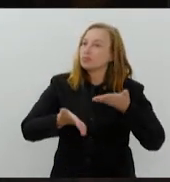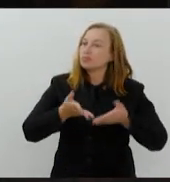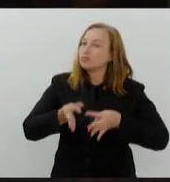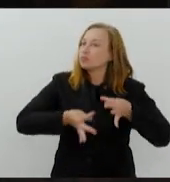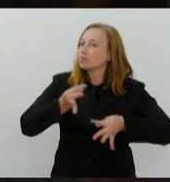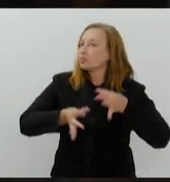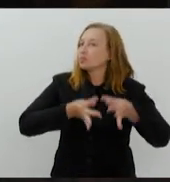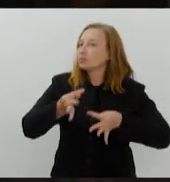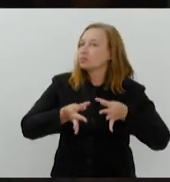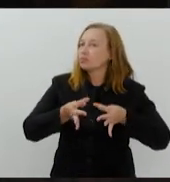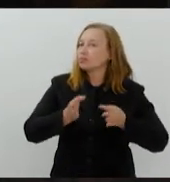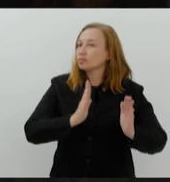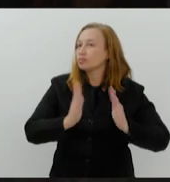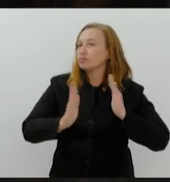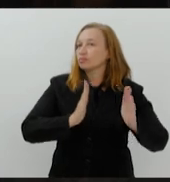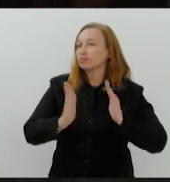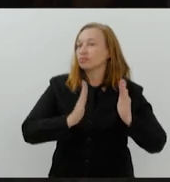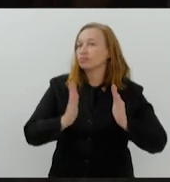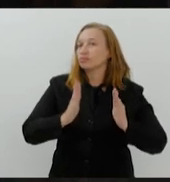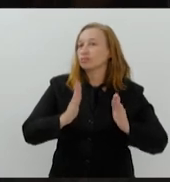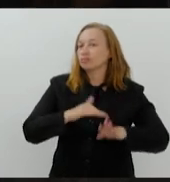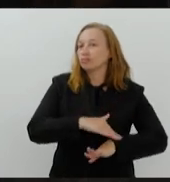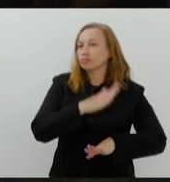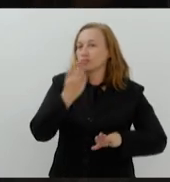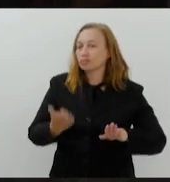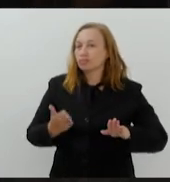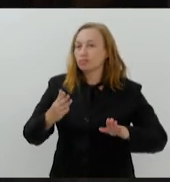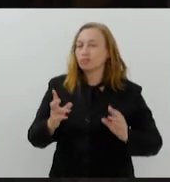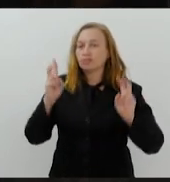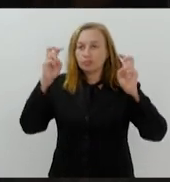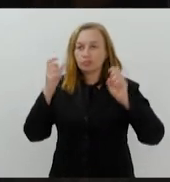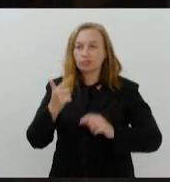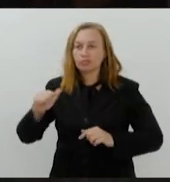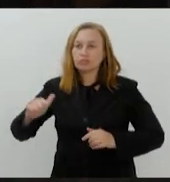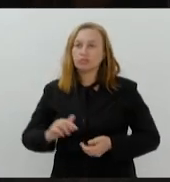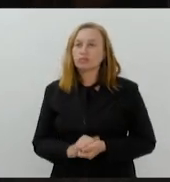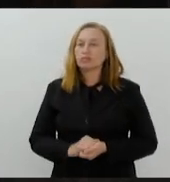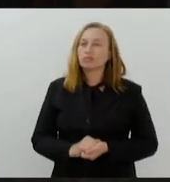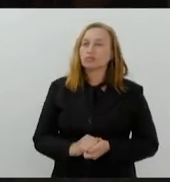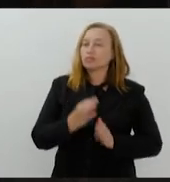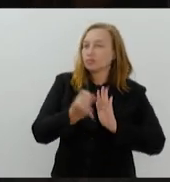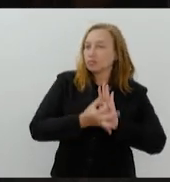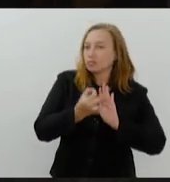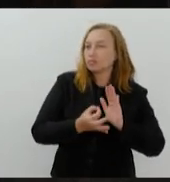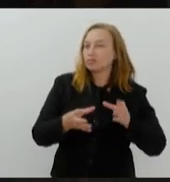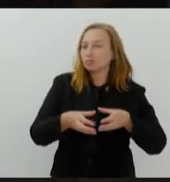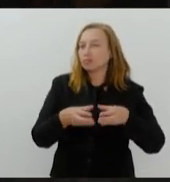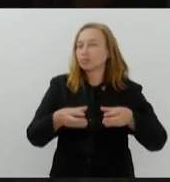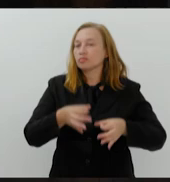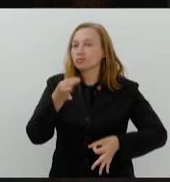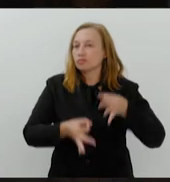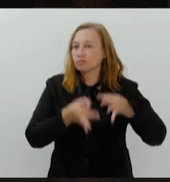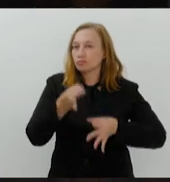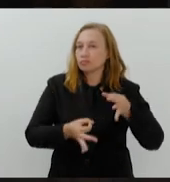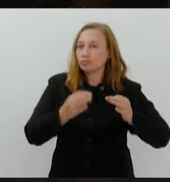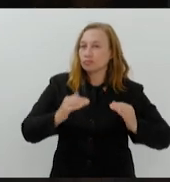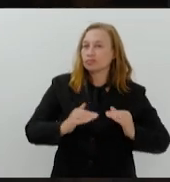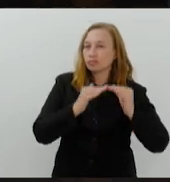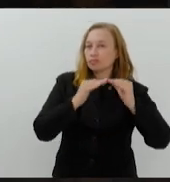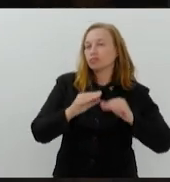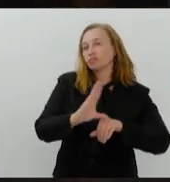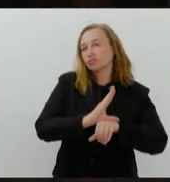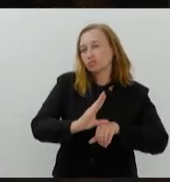tratamento tenha sido em período integral e da outras providências. Pareceres das comissões de Constituição e Justiça pela